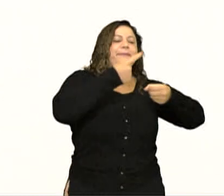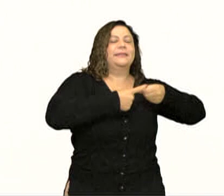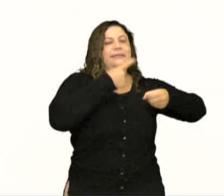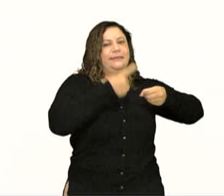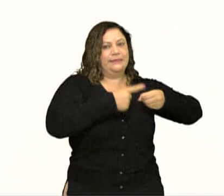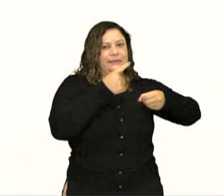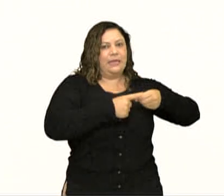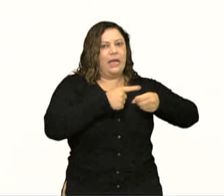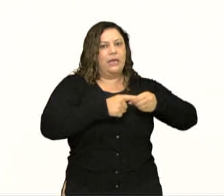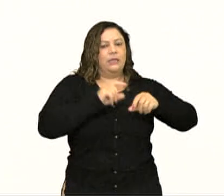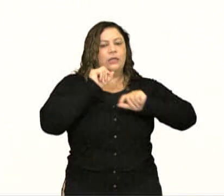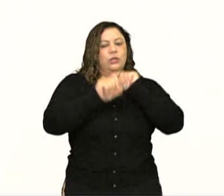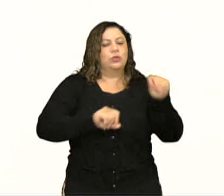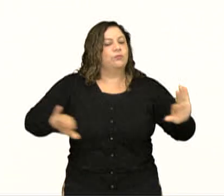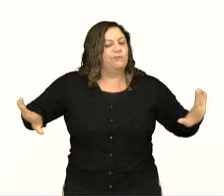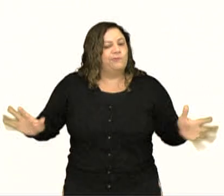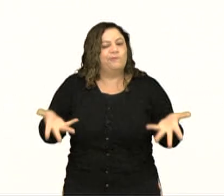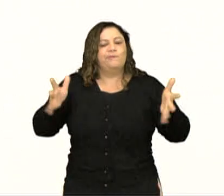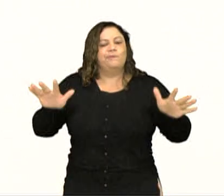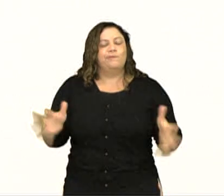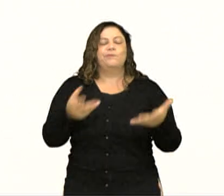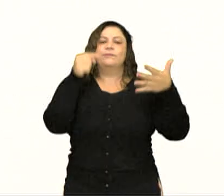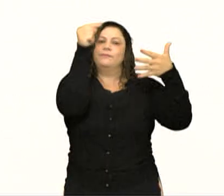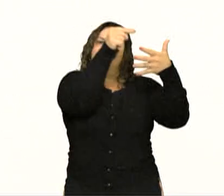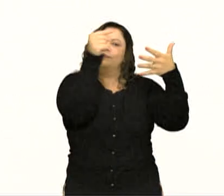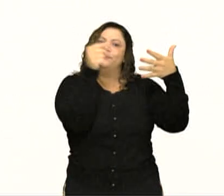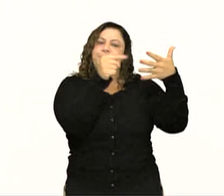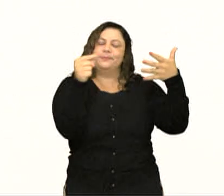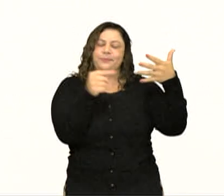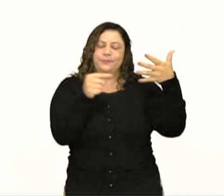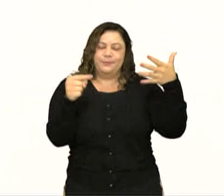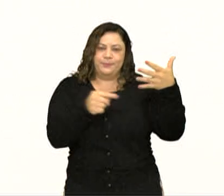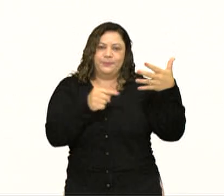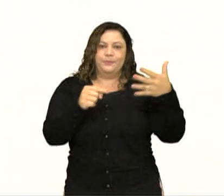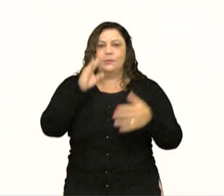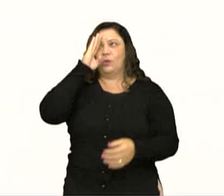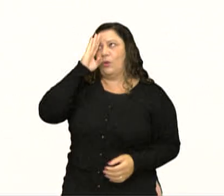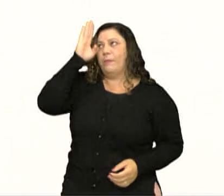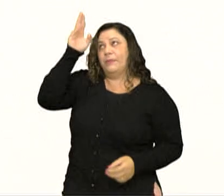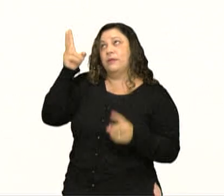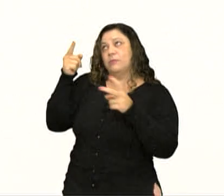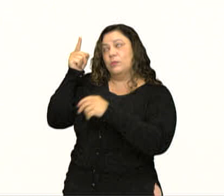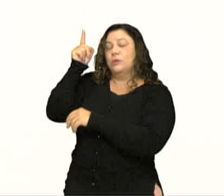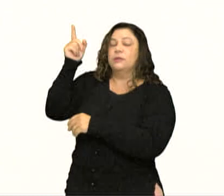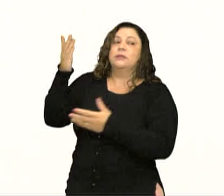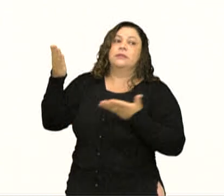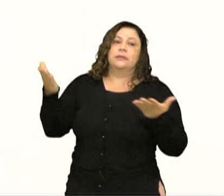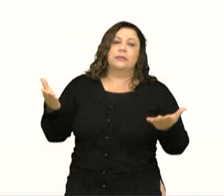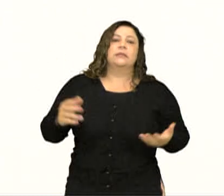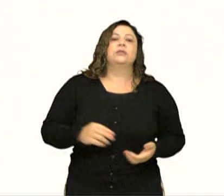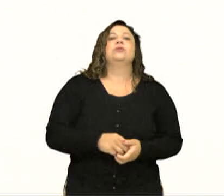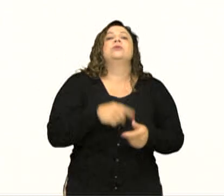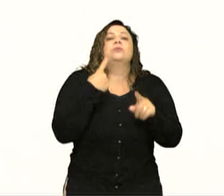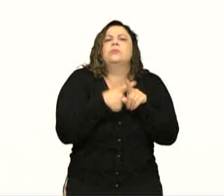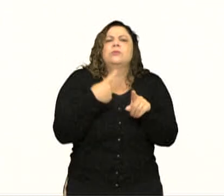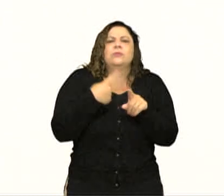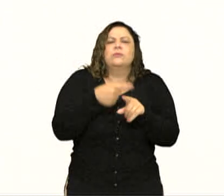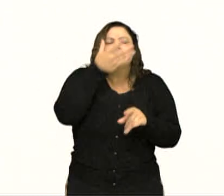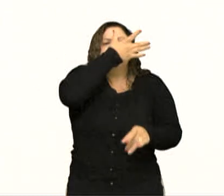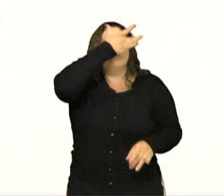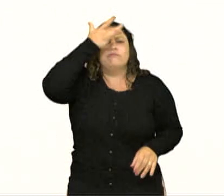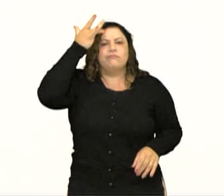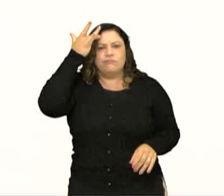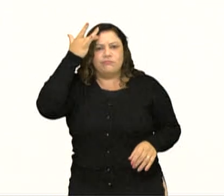é motivado por vários fatores. Aqui é um ponto bem importante, pessoal. Por que as pessoas,